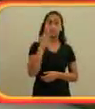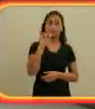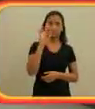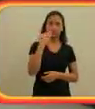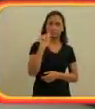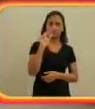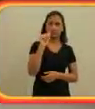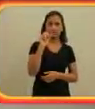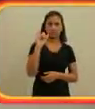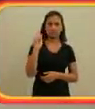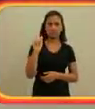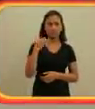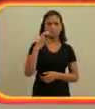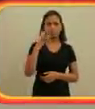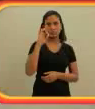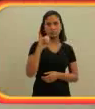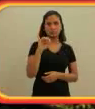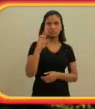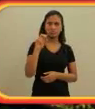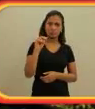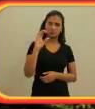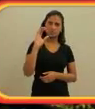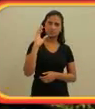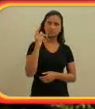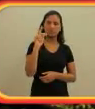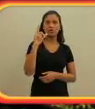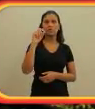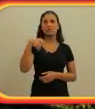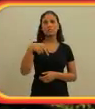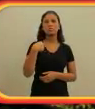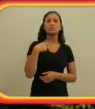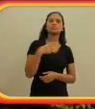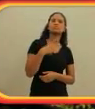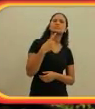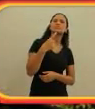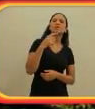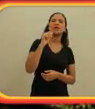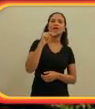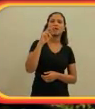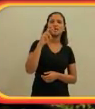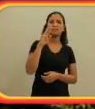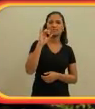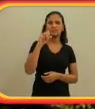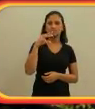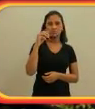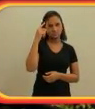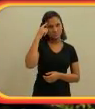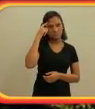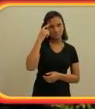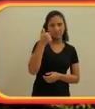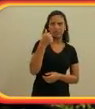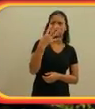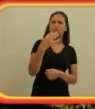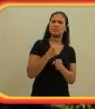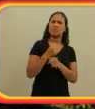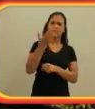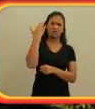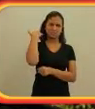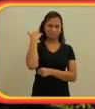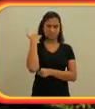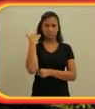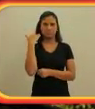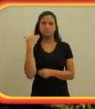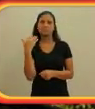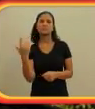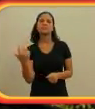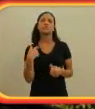de Cássia Monteiro Chalon. Eu tive um aneurisma cerebral há 14 anos atrás e fiquei